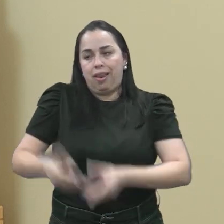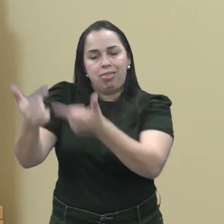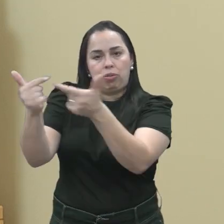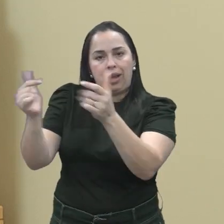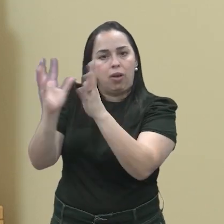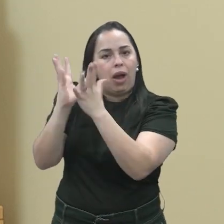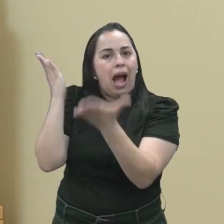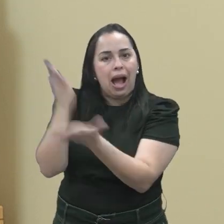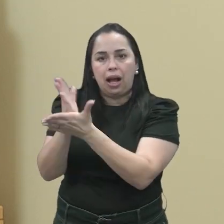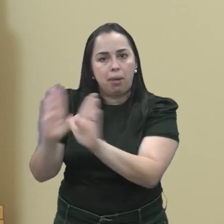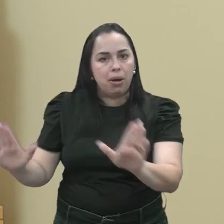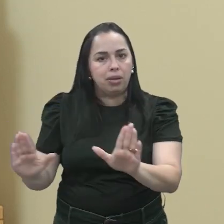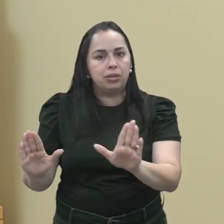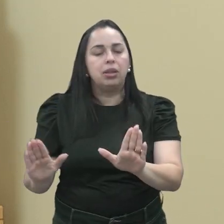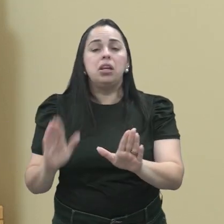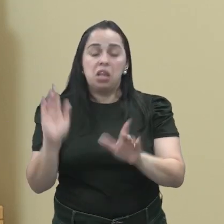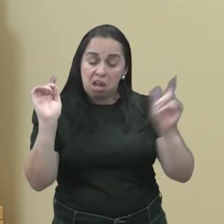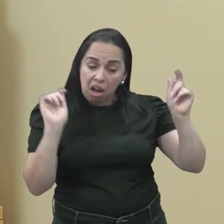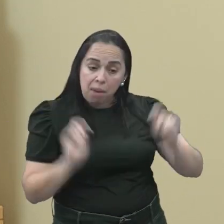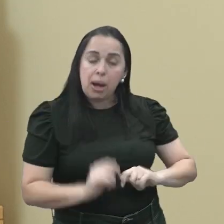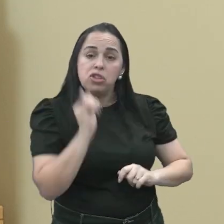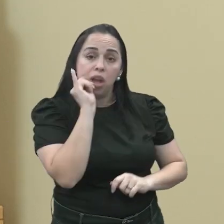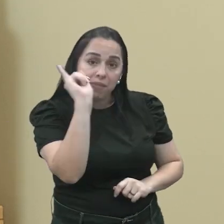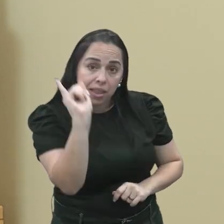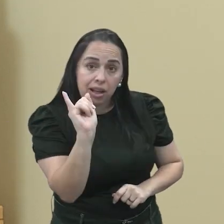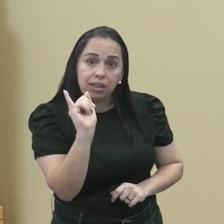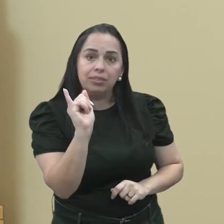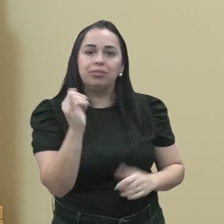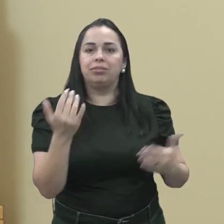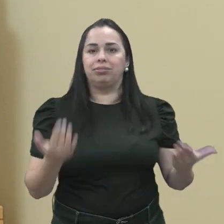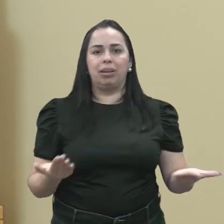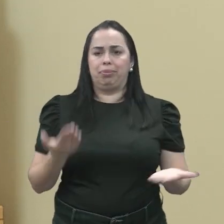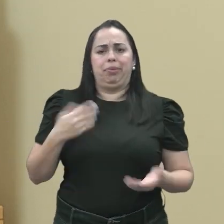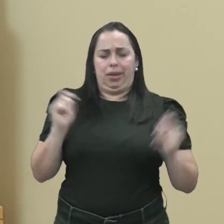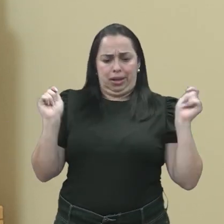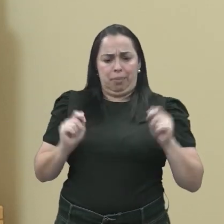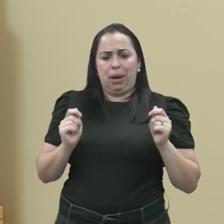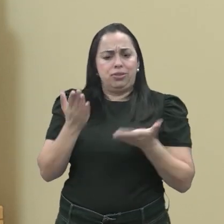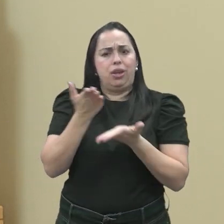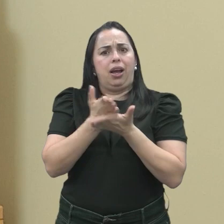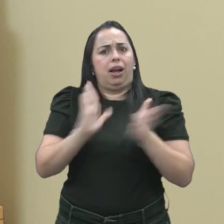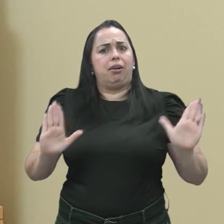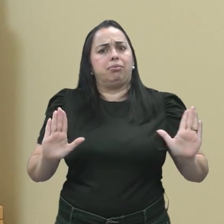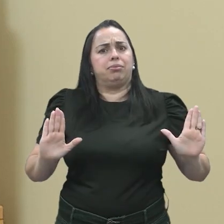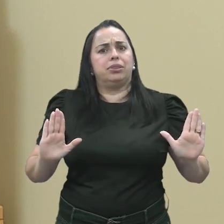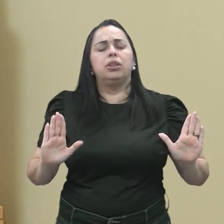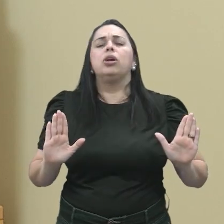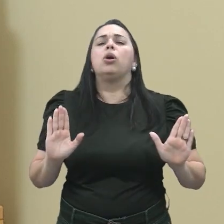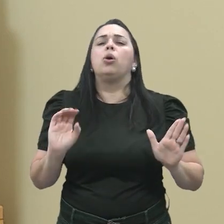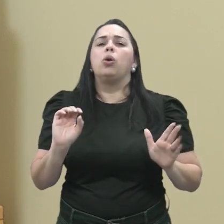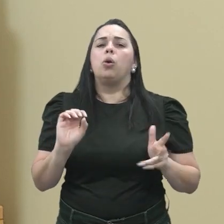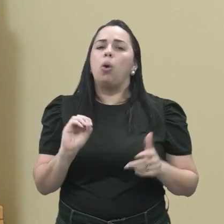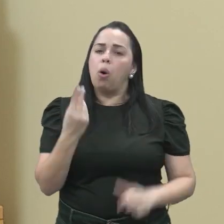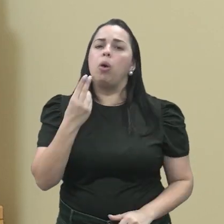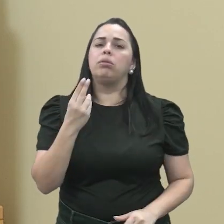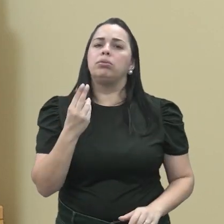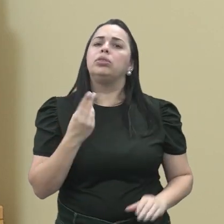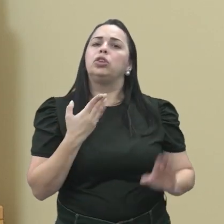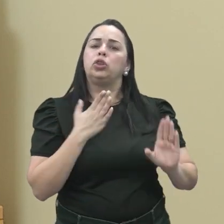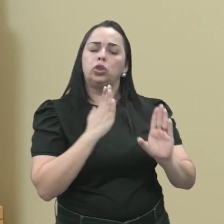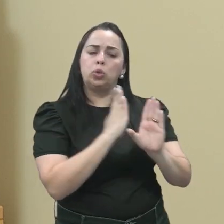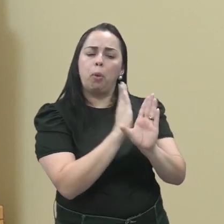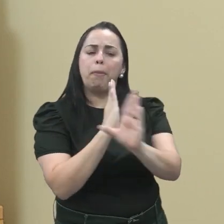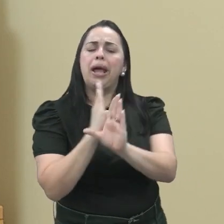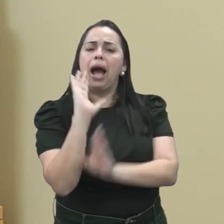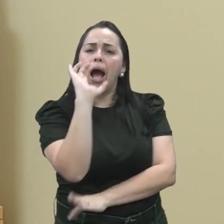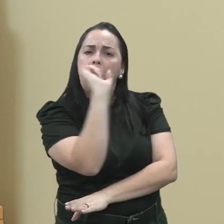assim, a gente tem algumas doenças que eu posso evitá-las completamente, então não era nem para a gente ter mais essa doença, ou então a gente pode descobrir